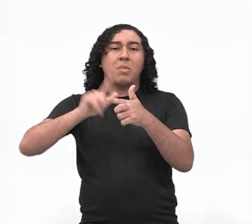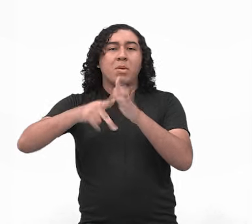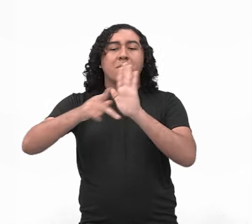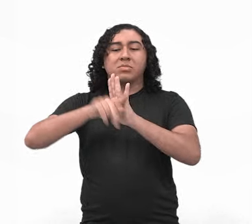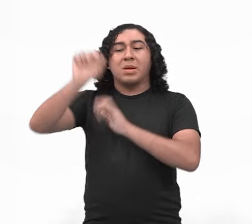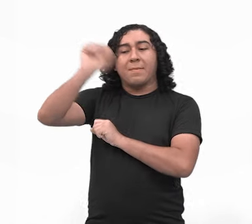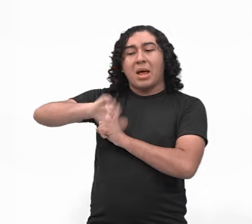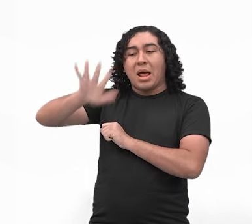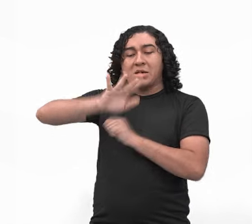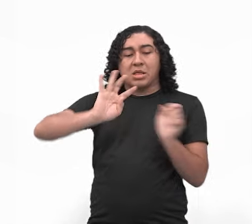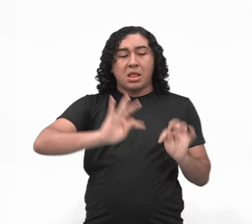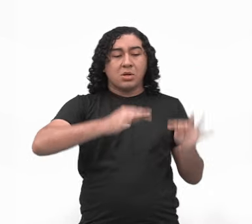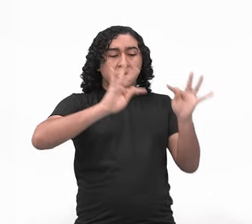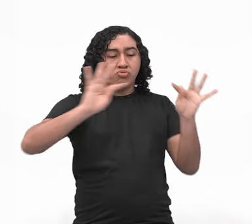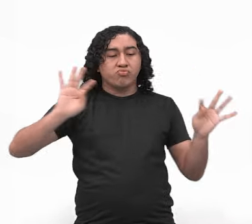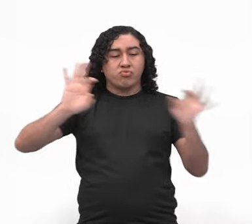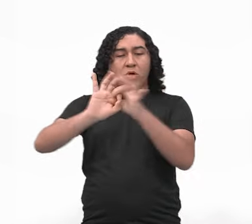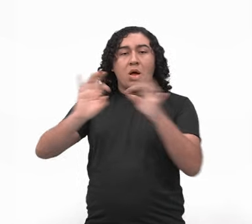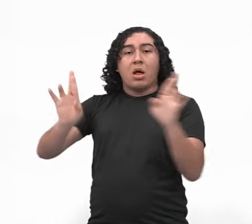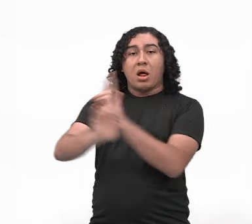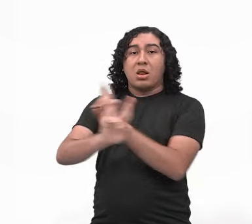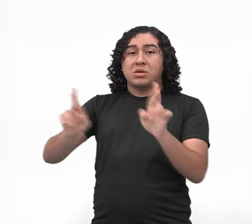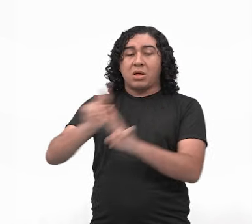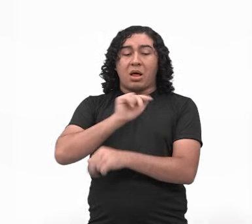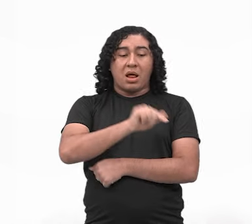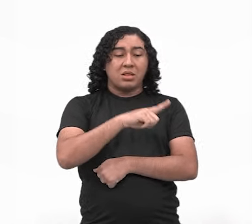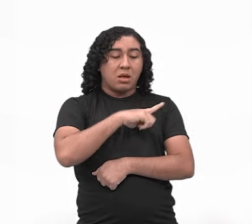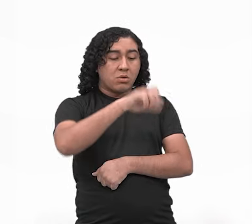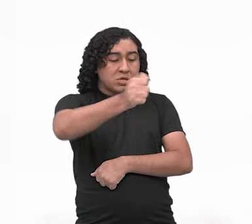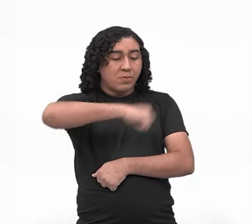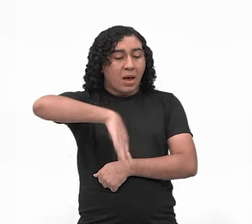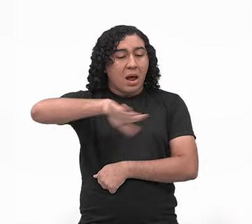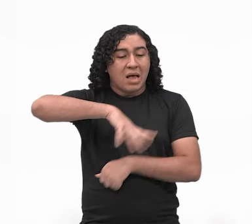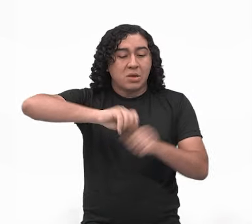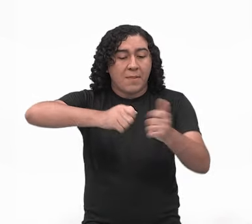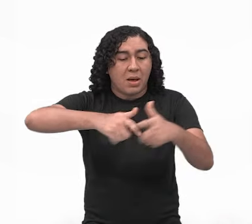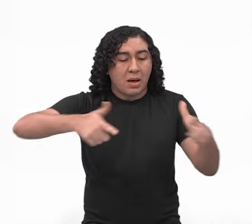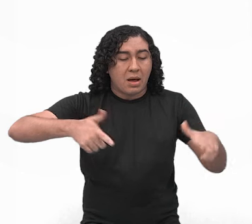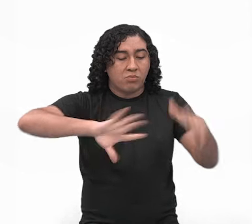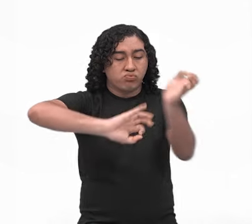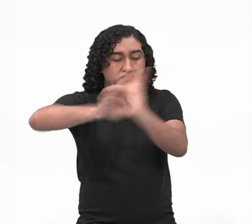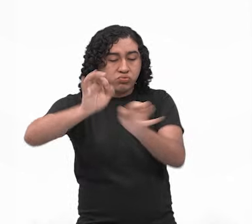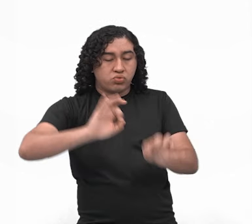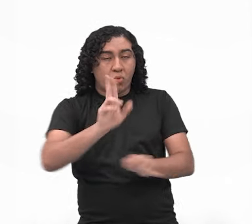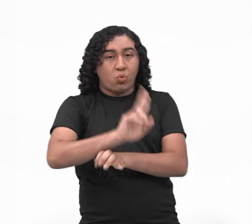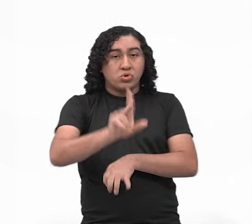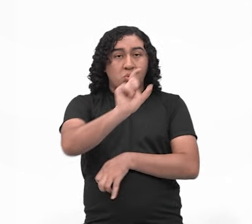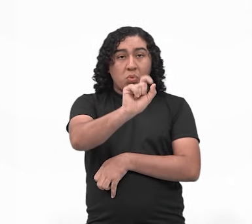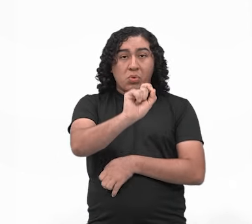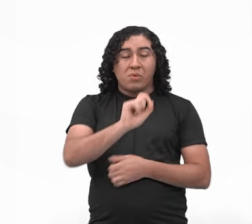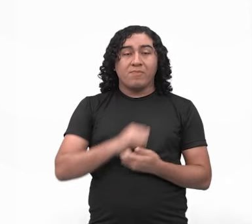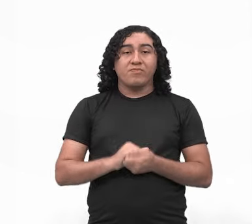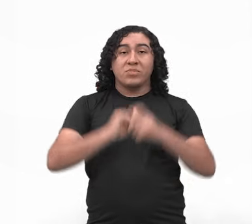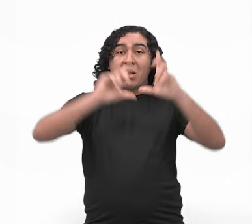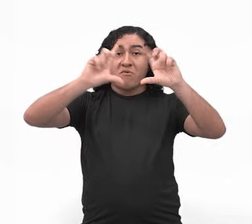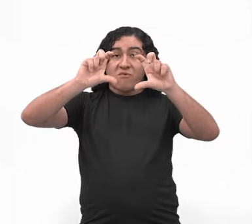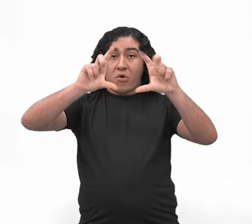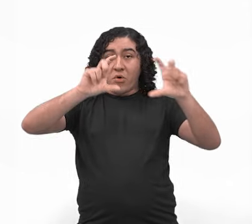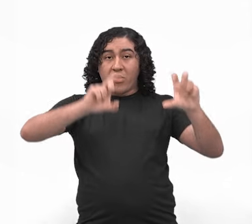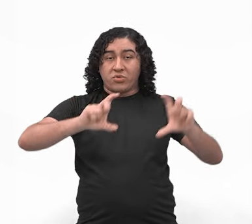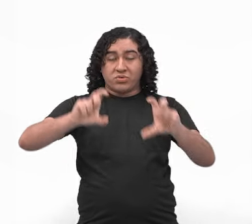a tecnologia. Então, ela cria todo um ambiente voltado, utilizando o quê? A